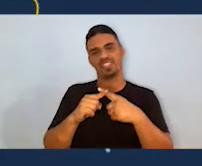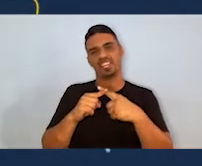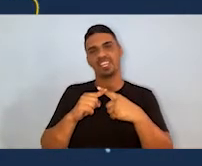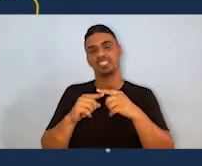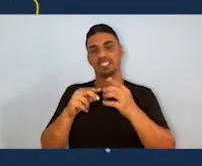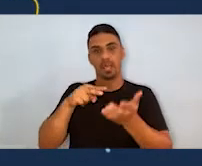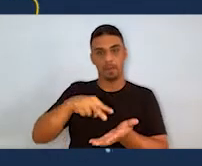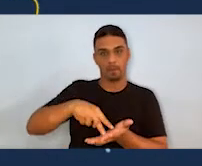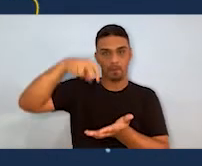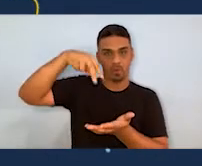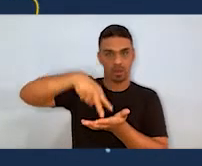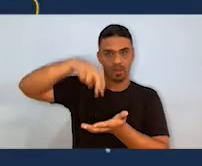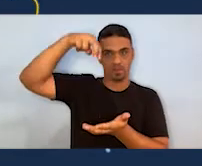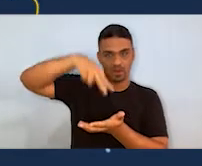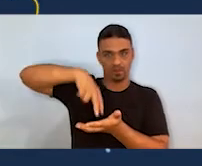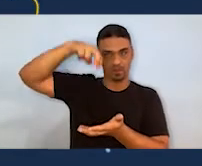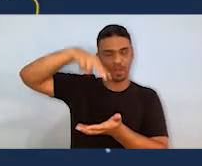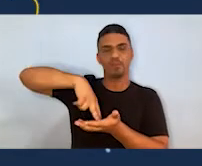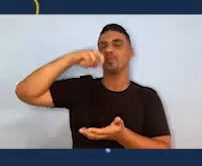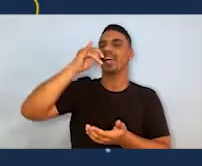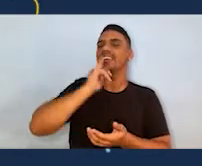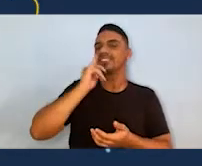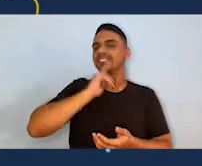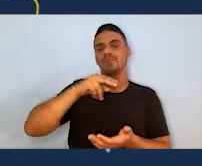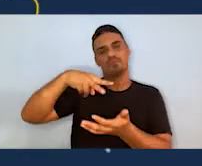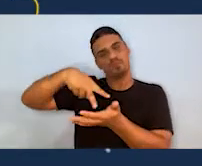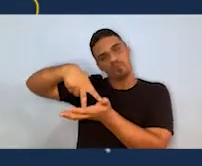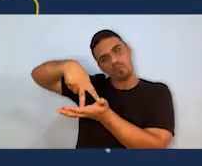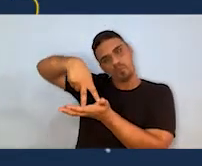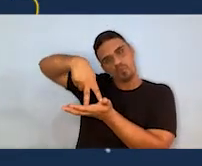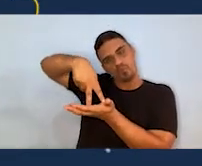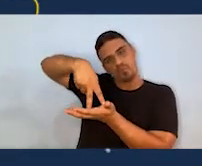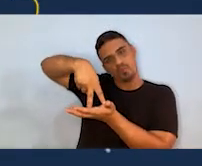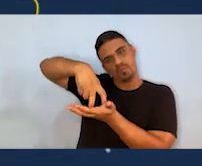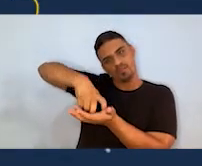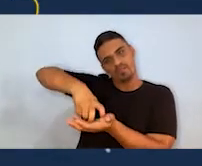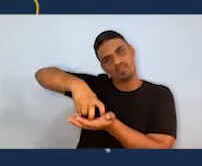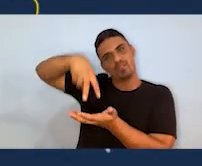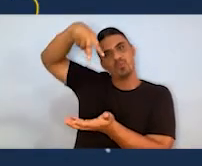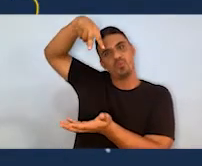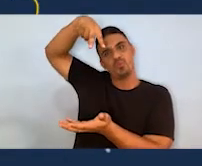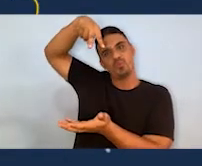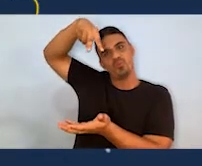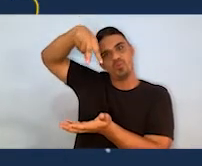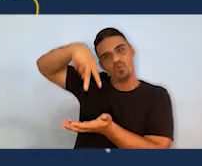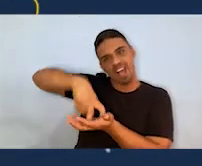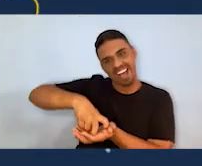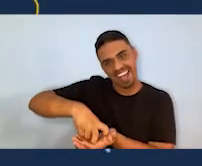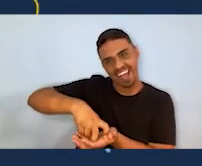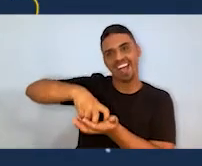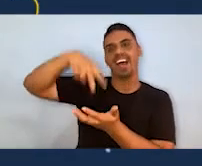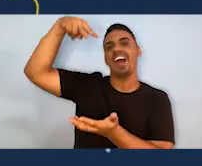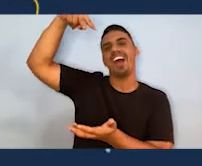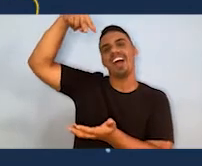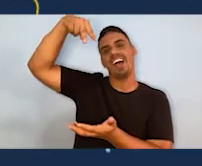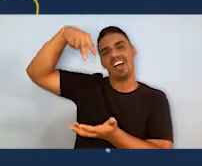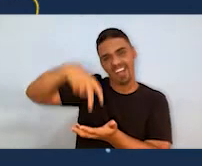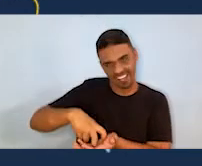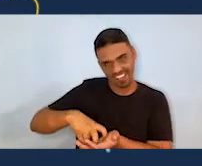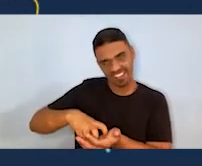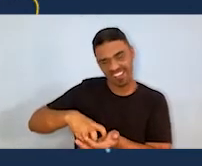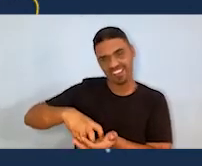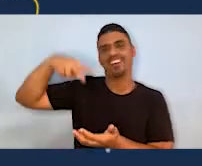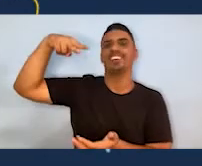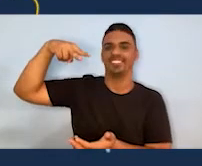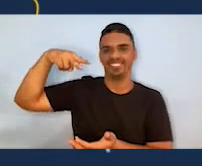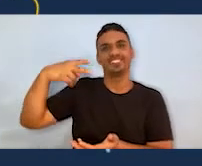quando a gente pula, por exemplo, com as nossas perninhas, a gente encolhe a perna para pegar impulso, né?